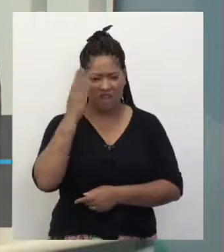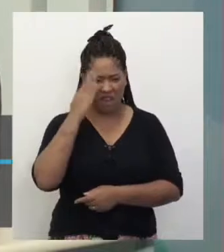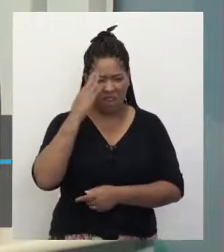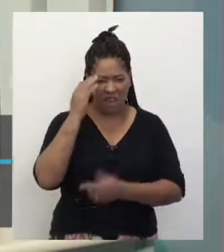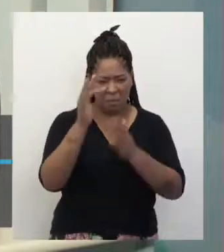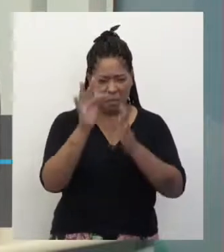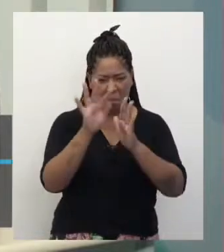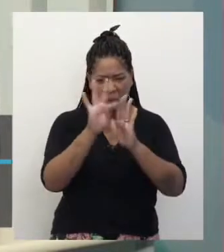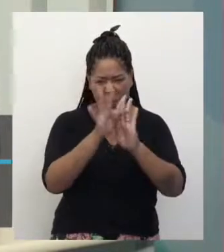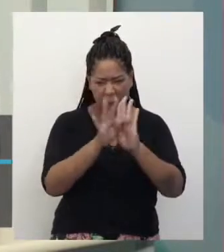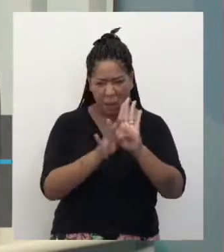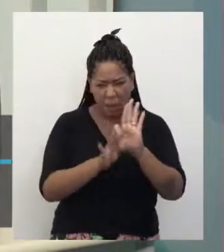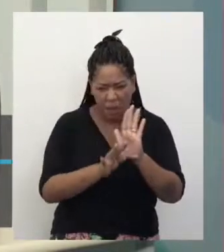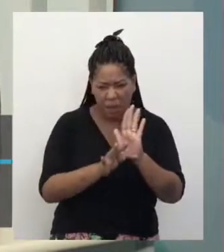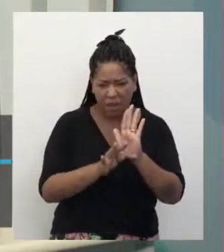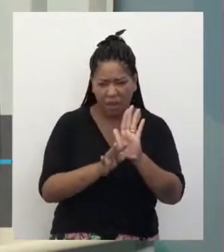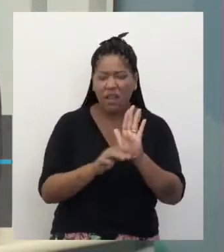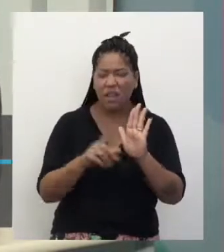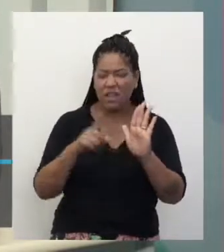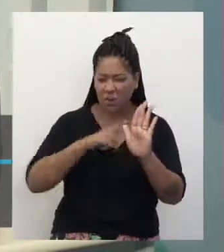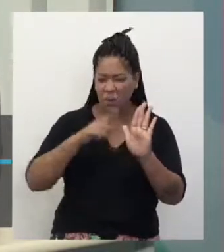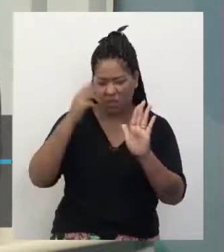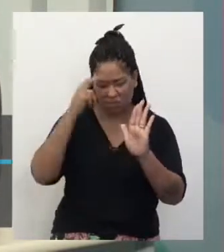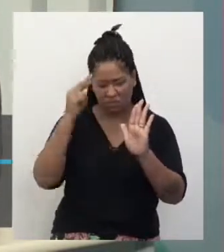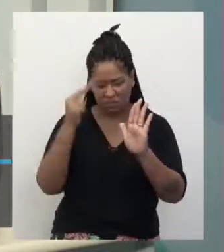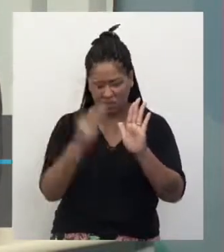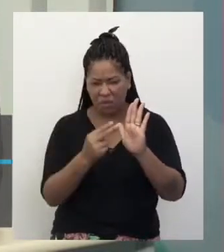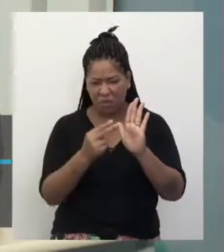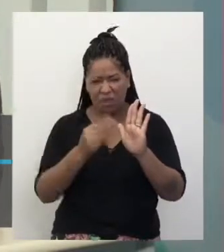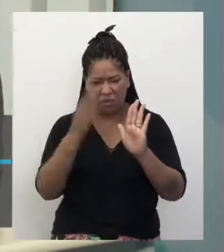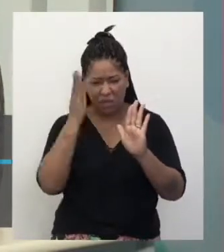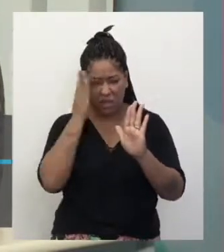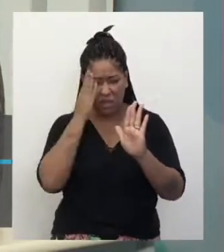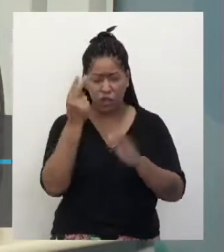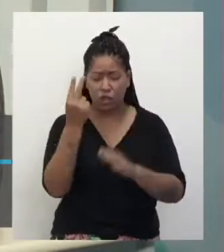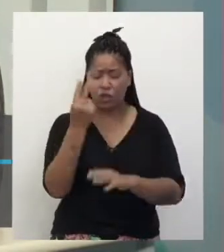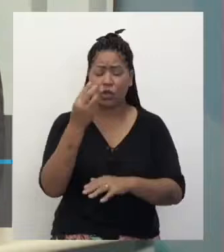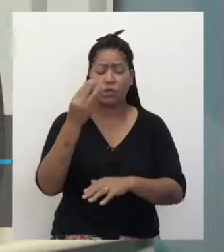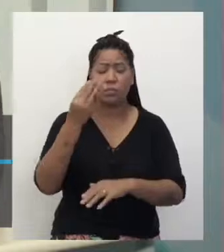contexto, se aquela imagem fará sentido, será? Então, aí, 2 minutos.